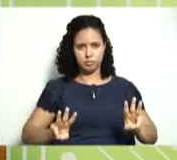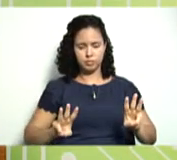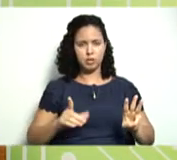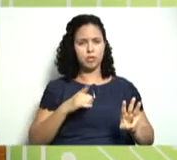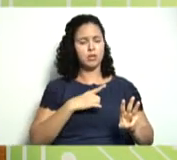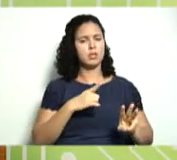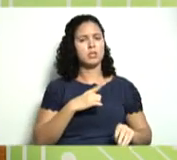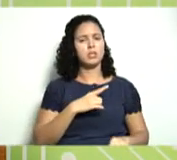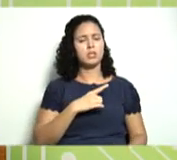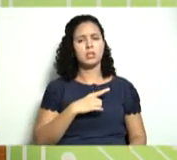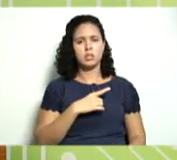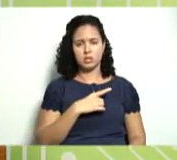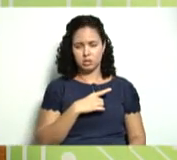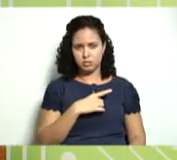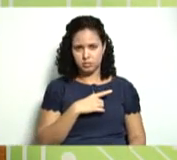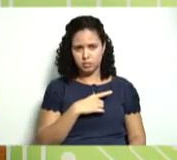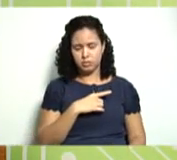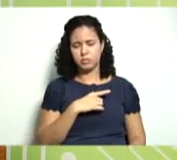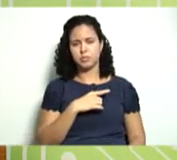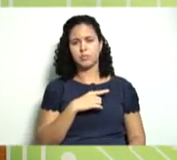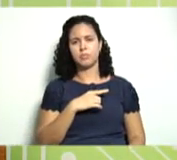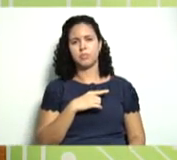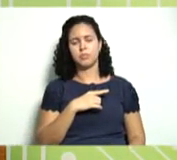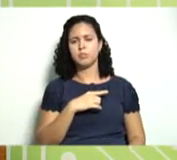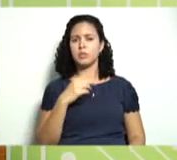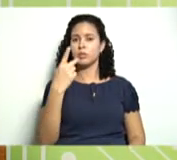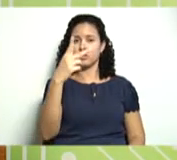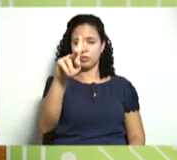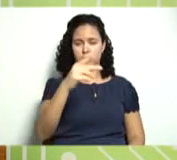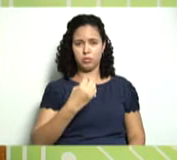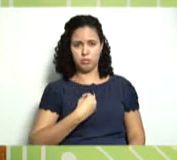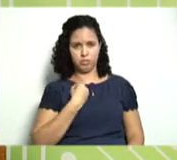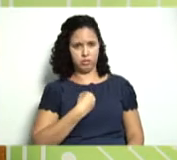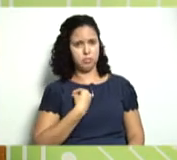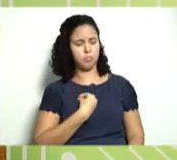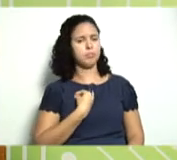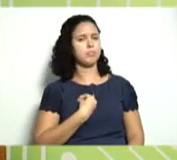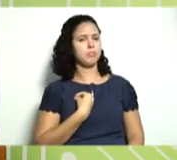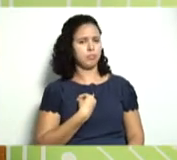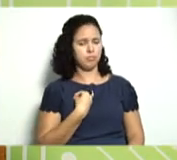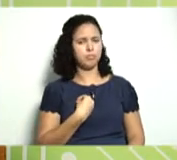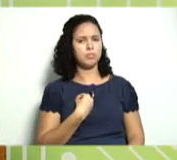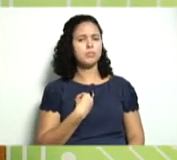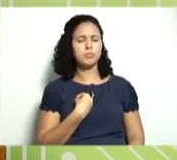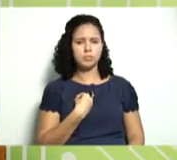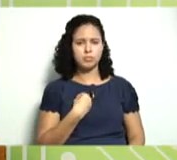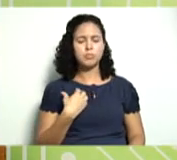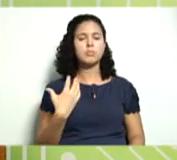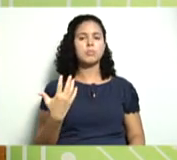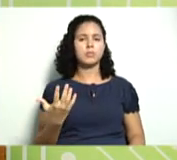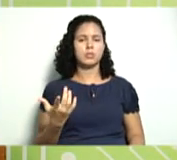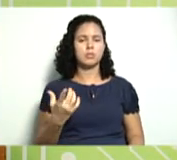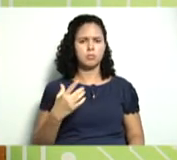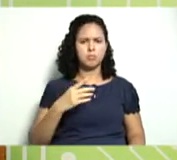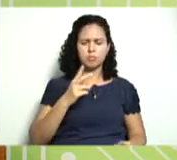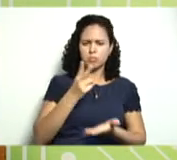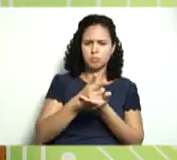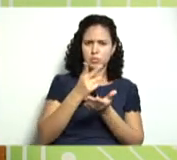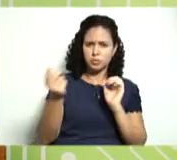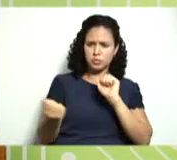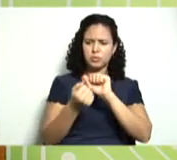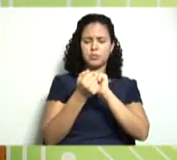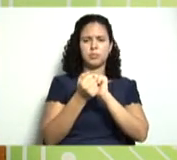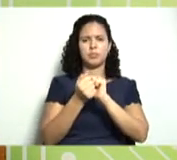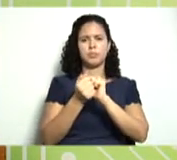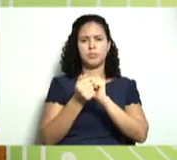ou já está presente na sua vida e vai seguir na sua carreira profissional os seus estudos